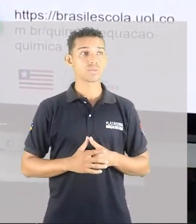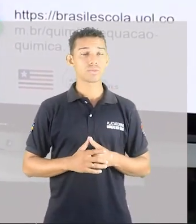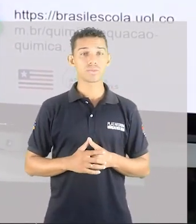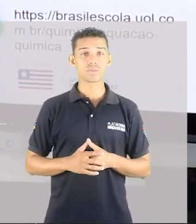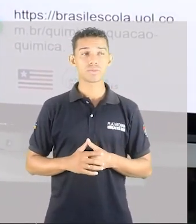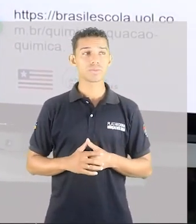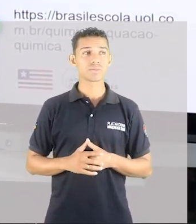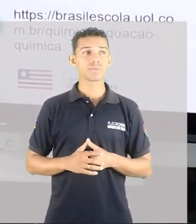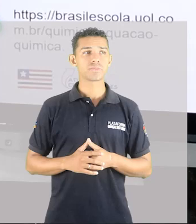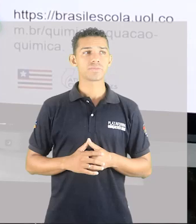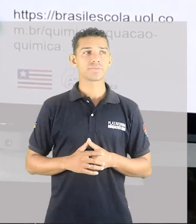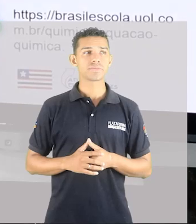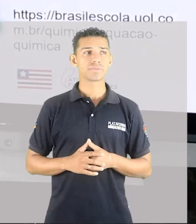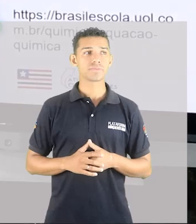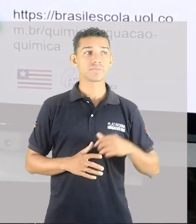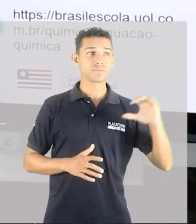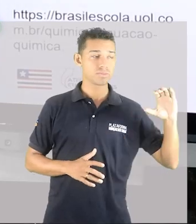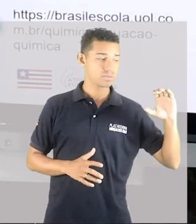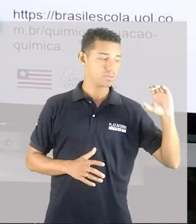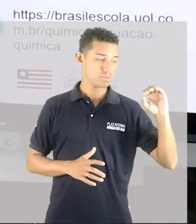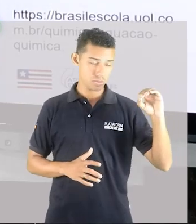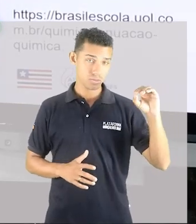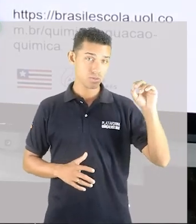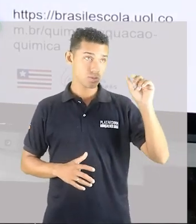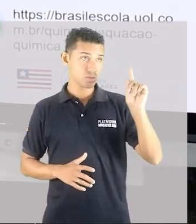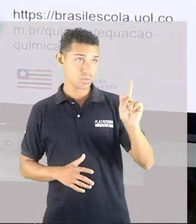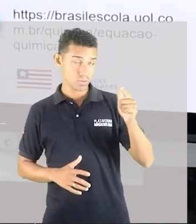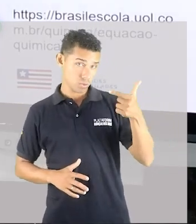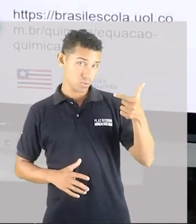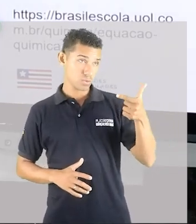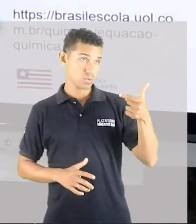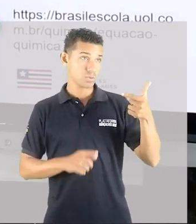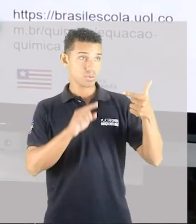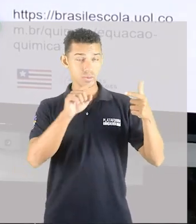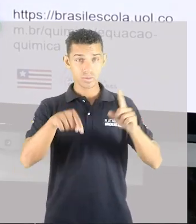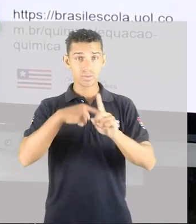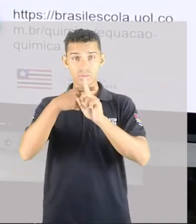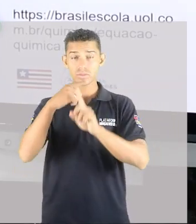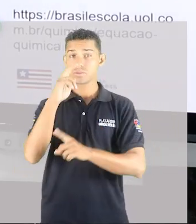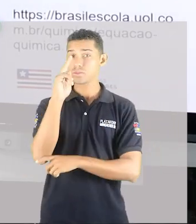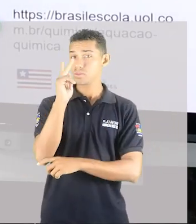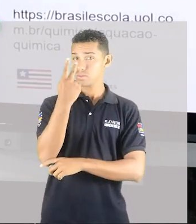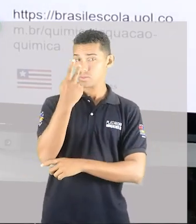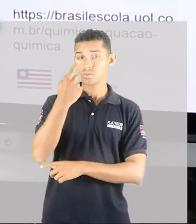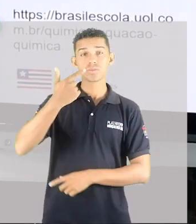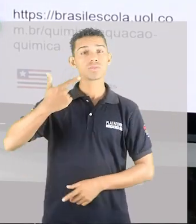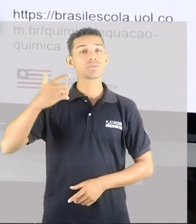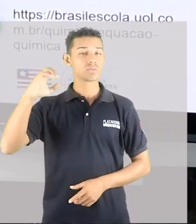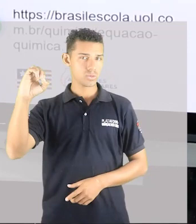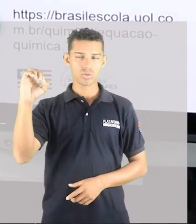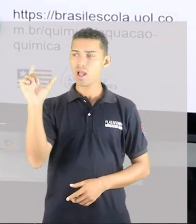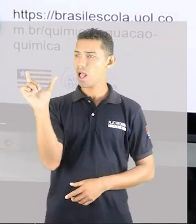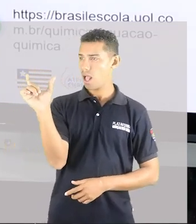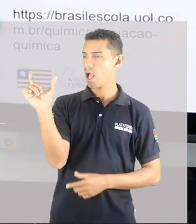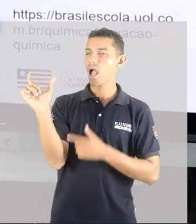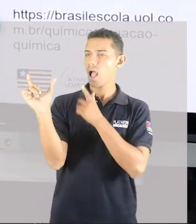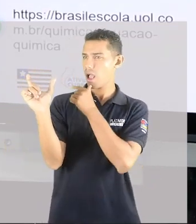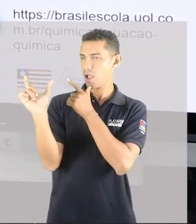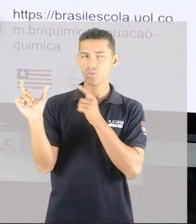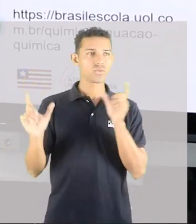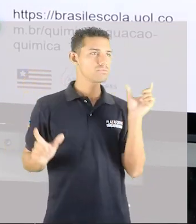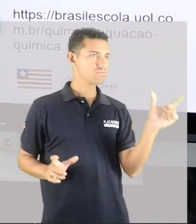enquanto, que tu tem uma água gaseificada, ou seja, eu estou fazendo a representação de uma reação química. Então, a